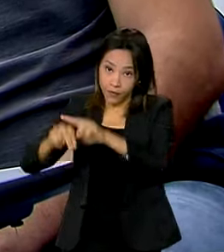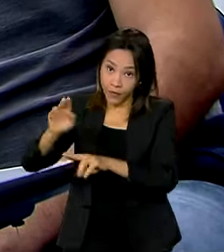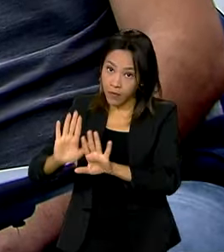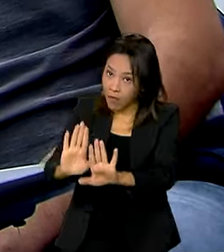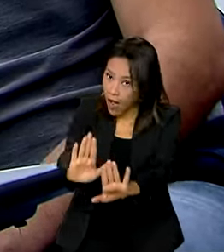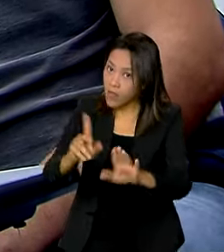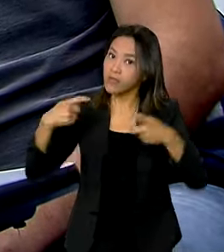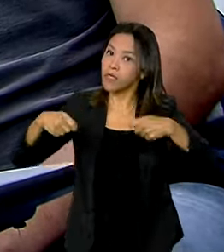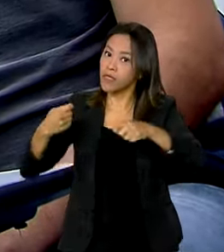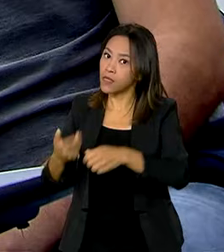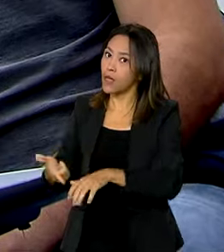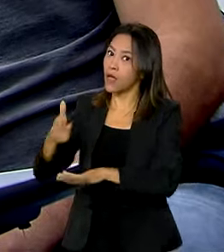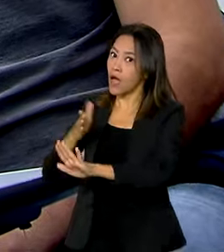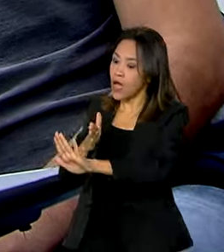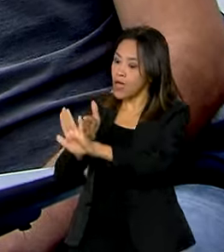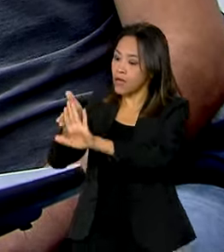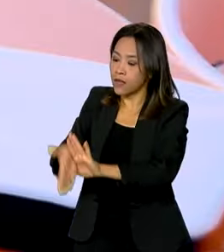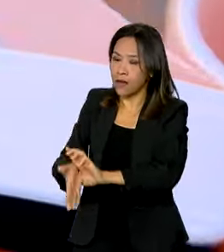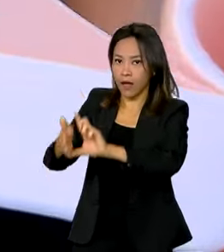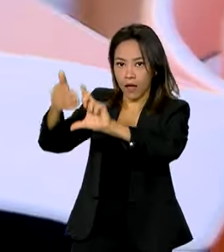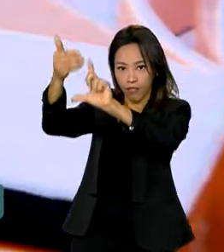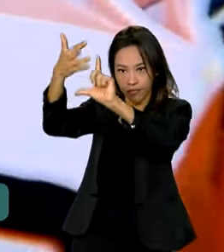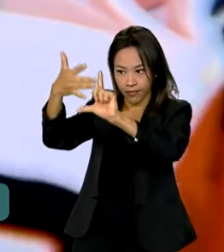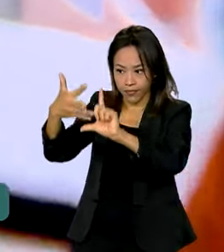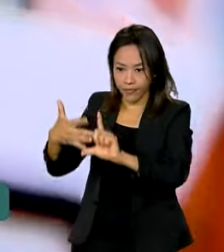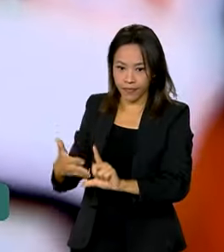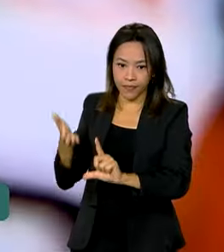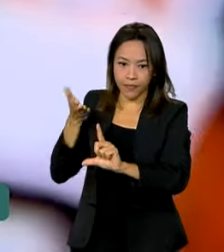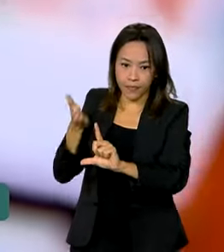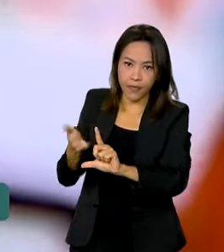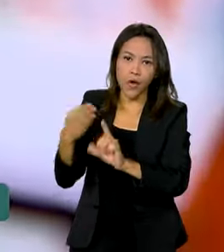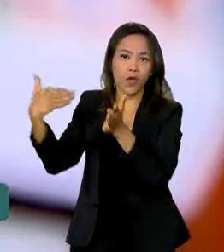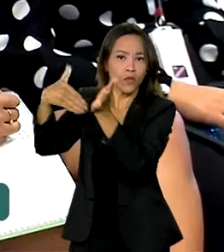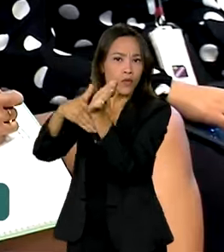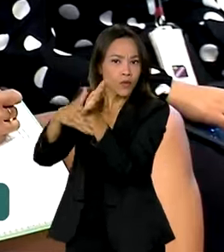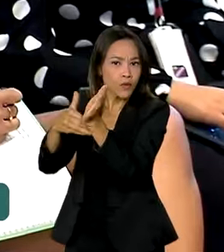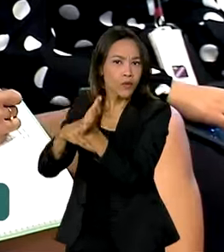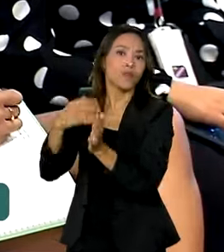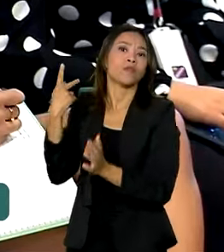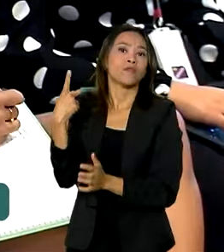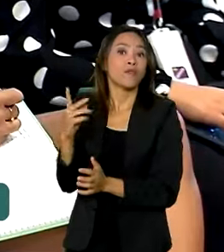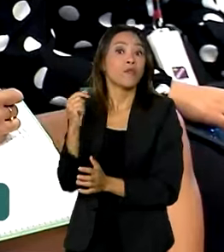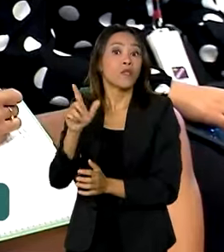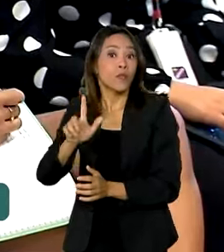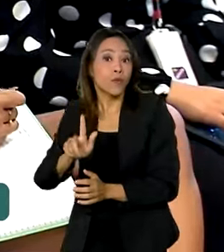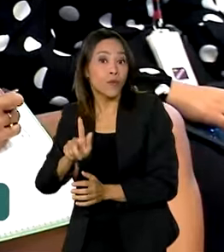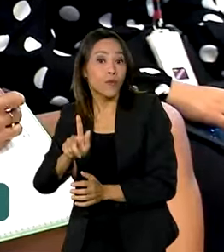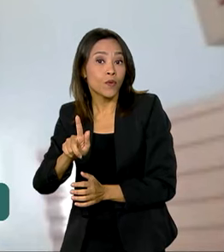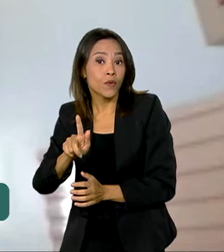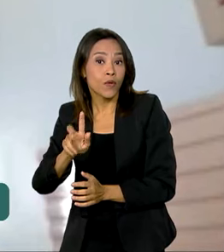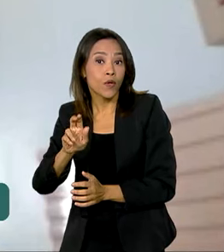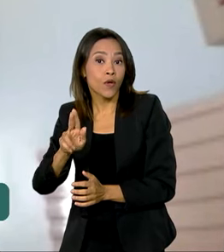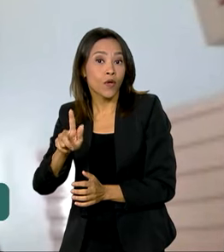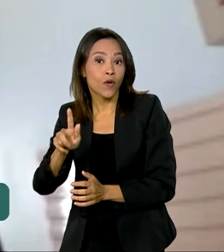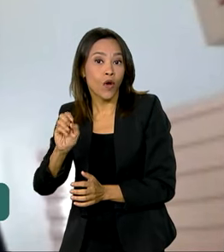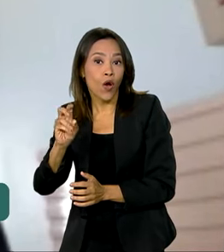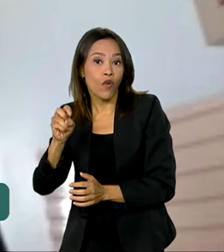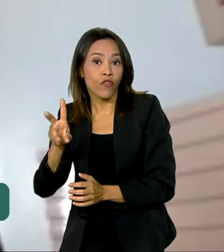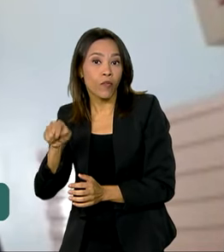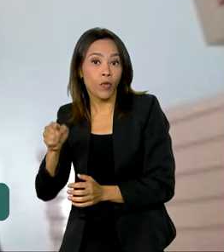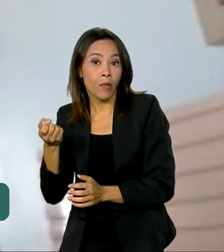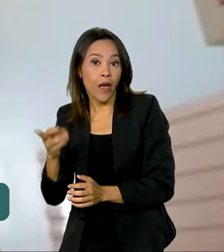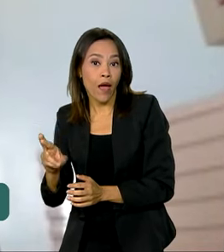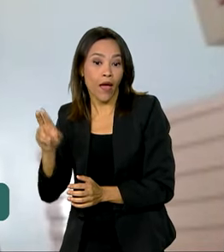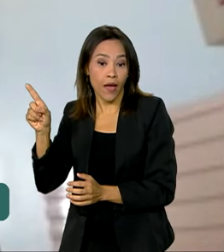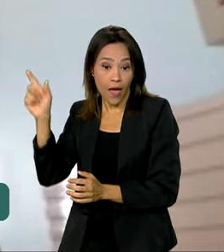necessário acessar a página do participante com o login único do goov.br Sofia ner